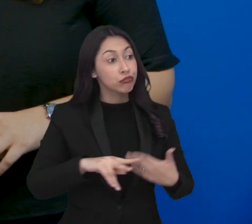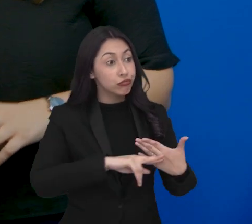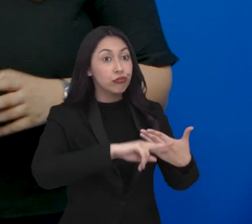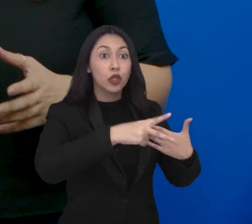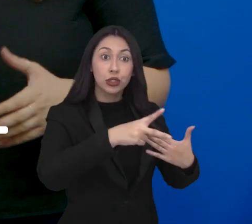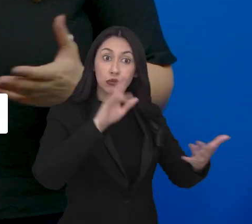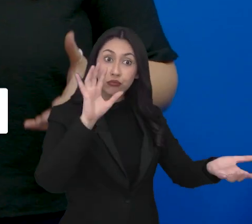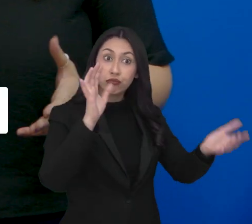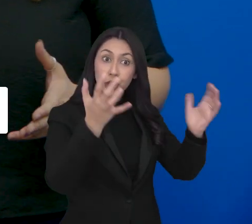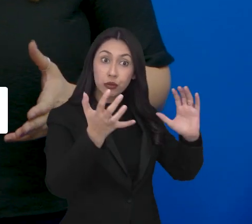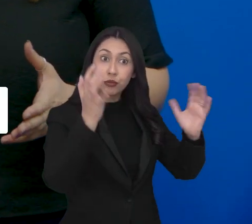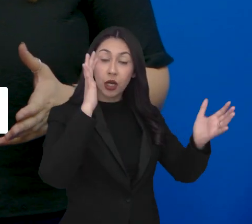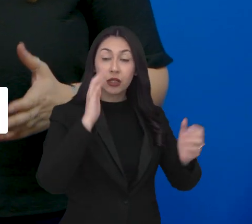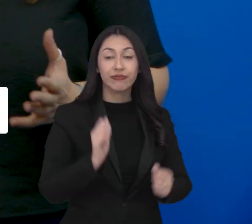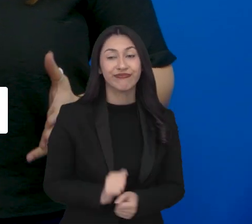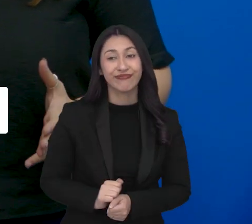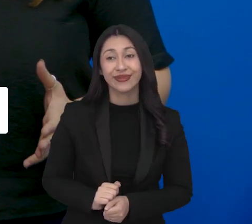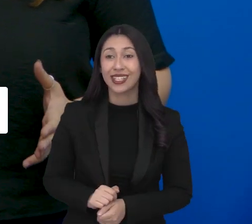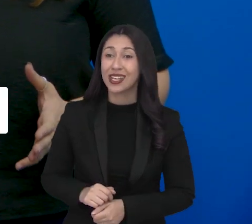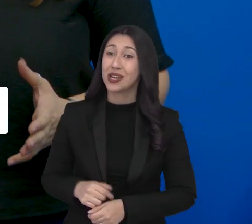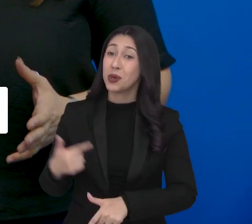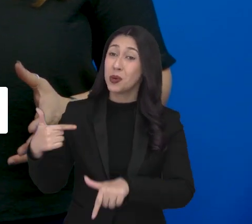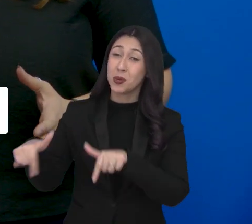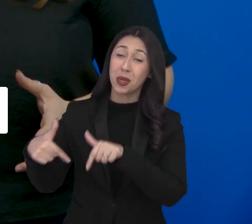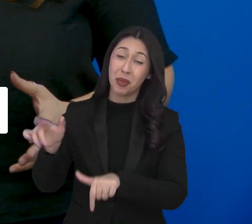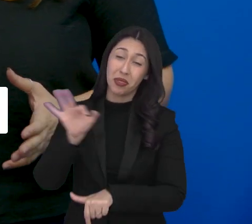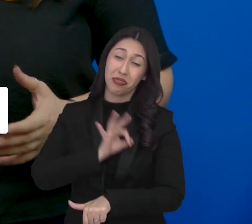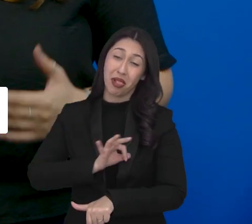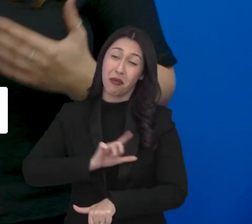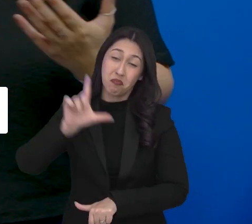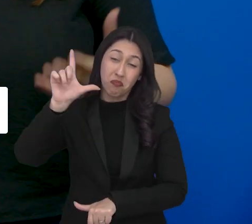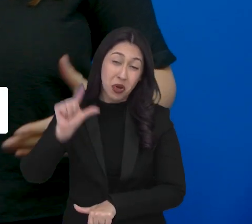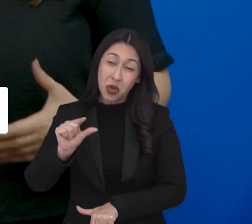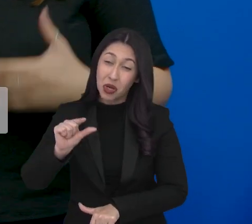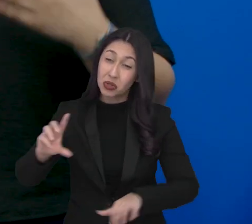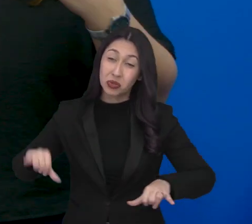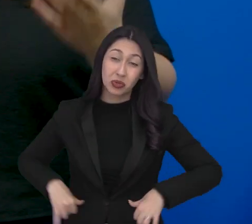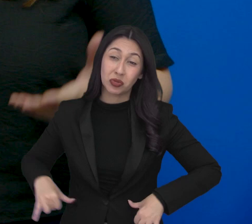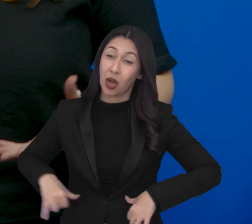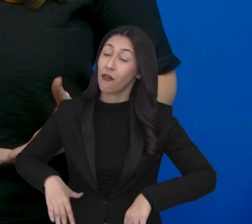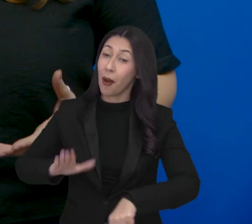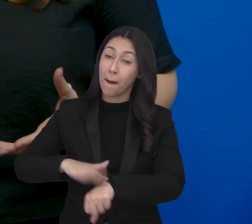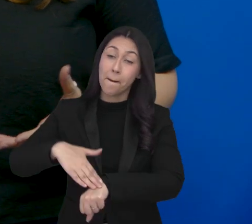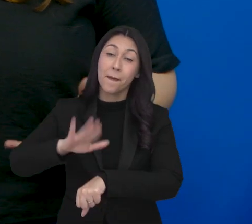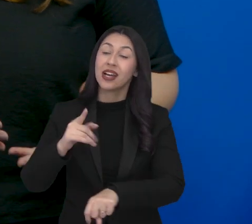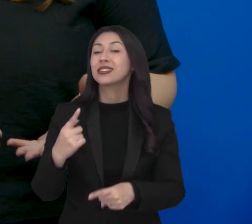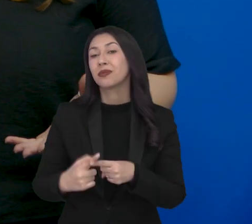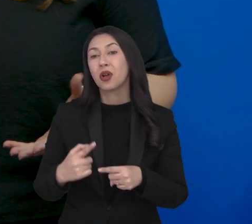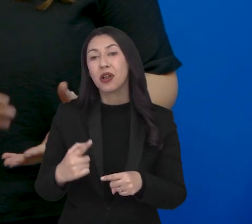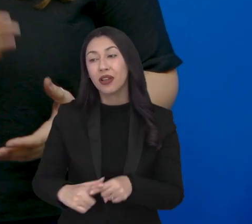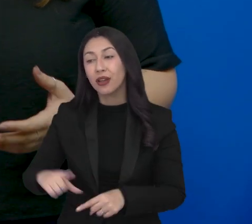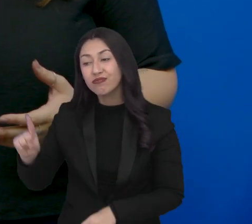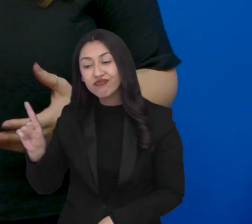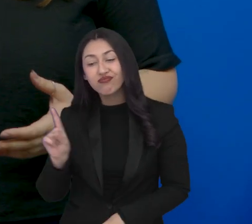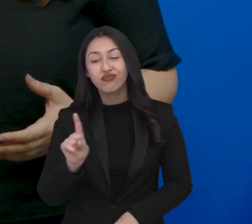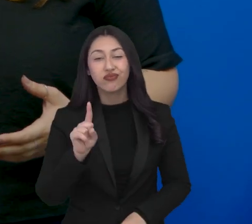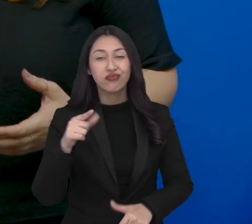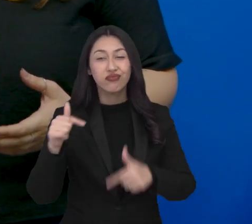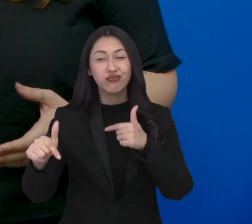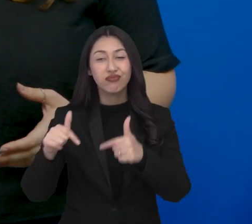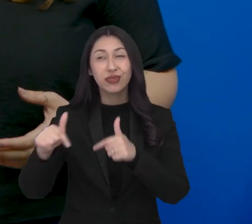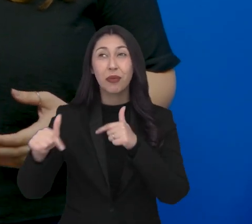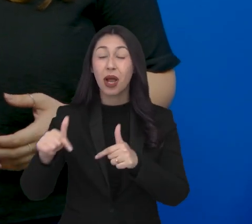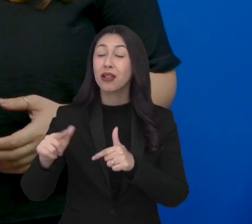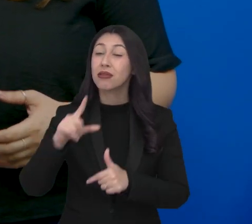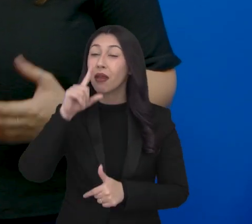climática. E os mais vulneráveis são trabalhadores de menor renda, já que normalmente são os primeiros a serem expostos ou ficam em exposição